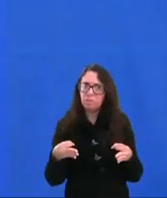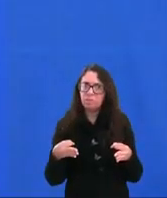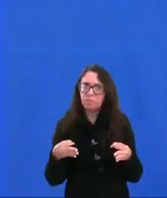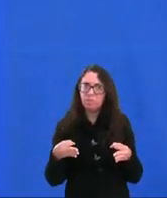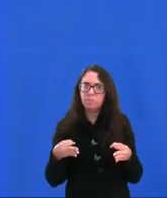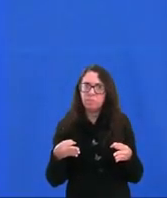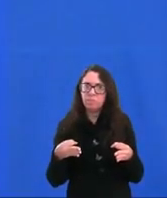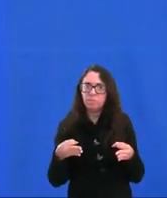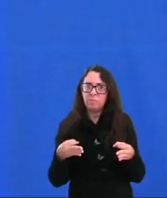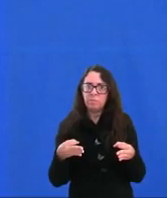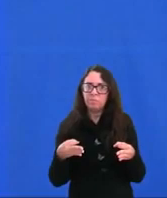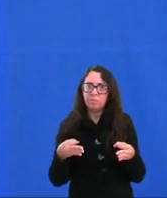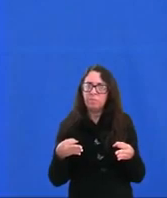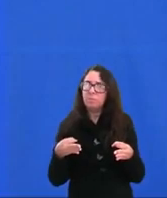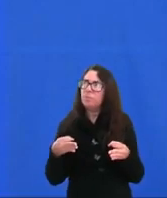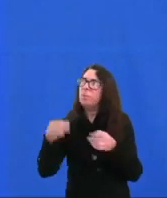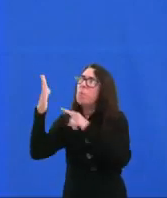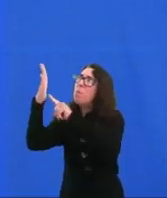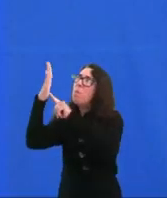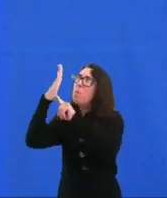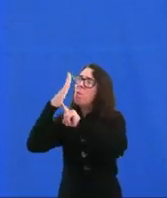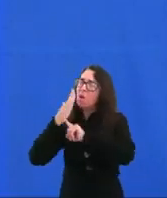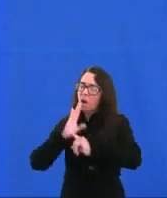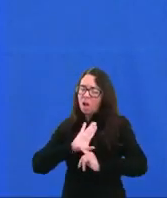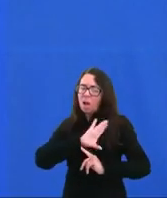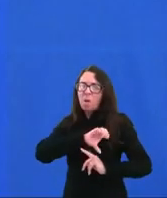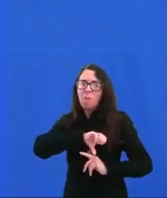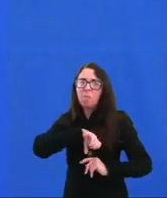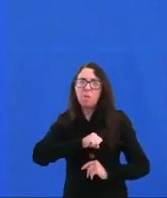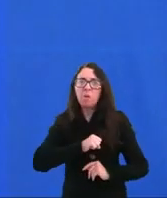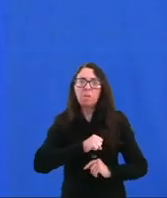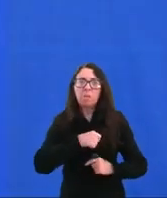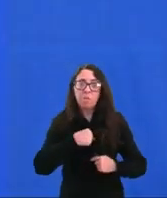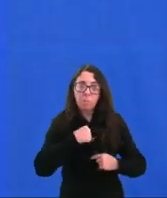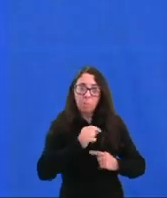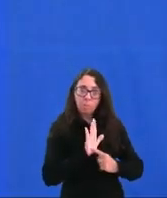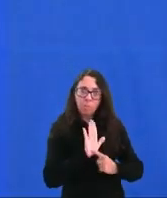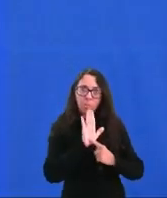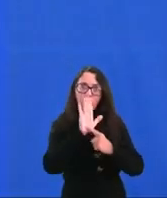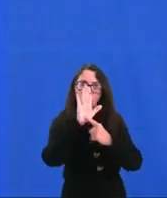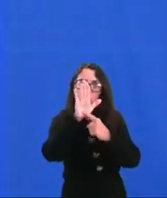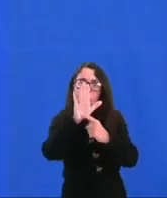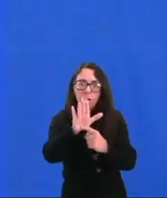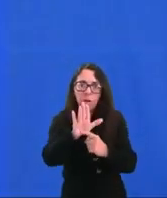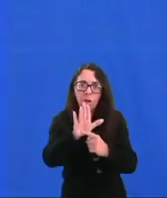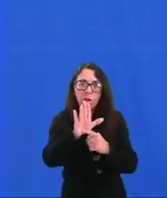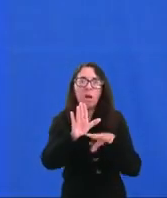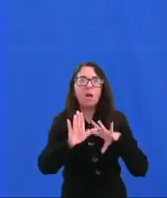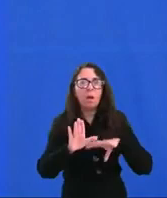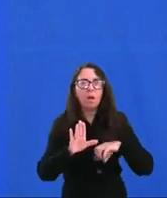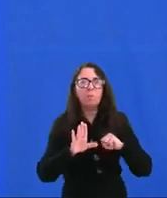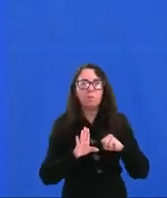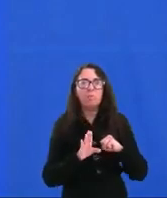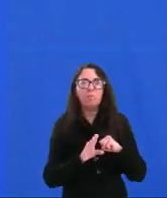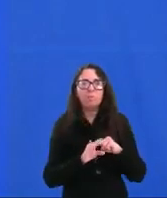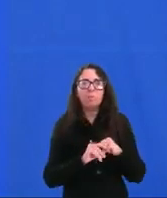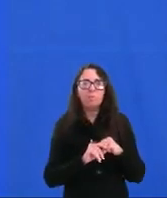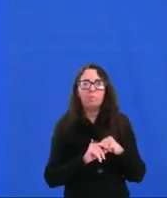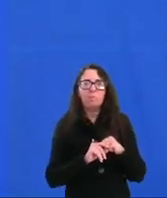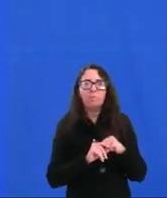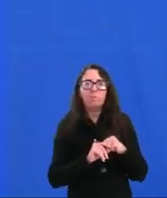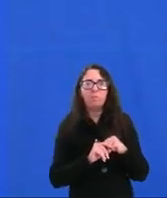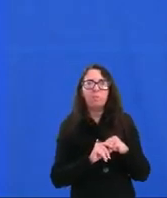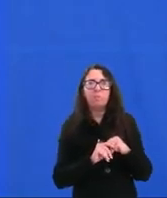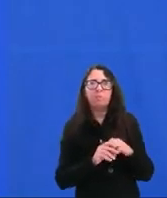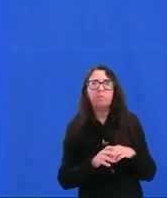amor. Em amor. De forma muito especial, todo e qualquer assunto em